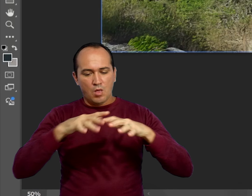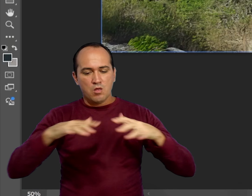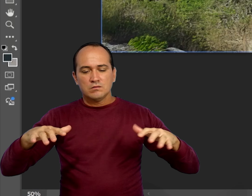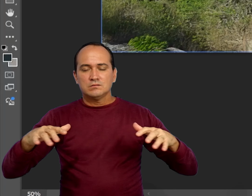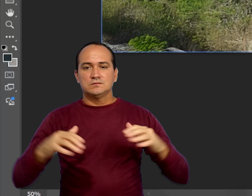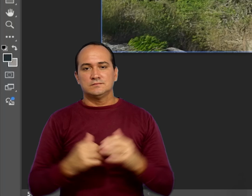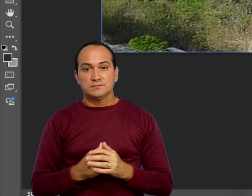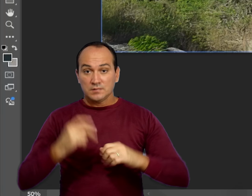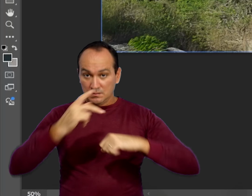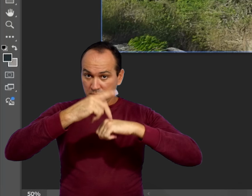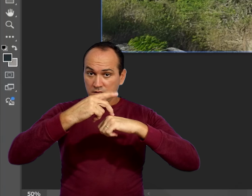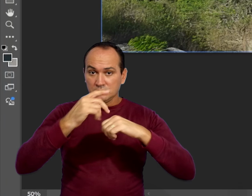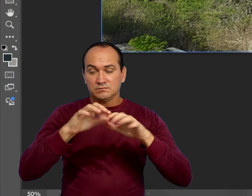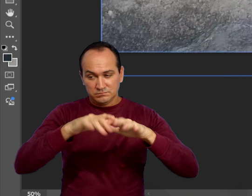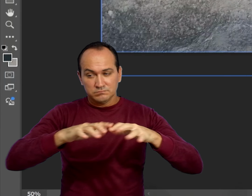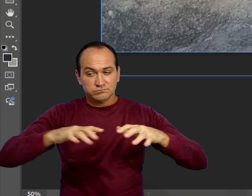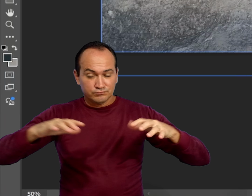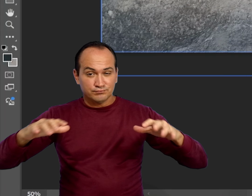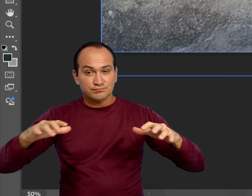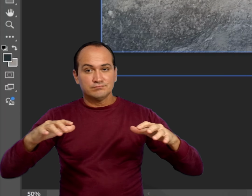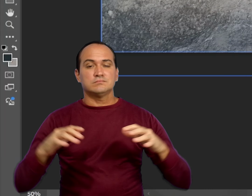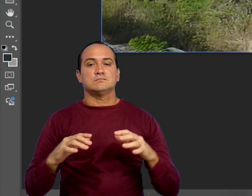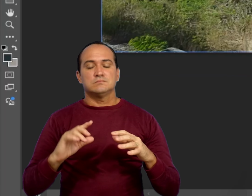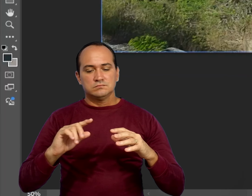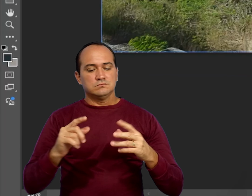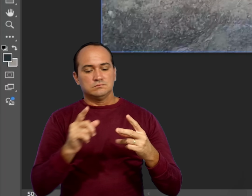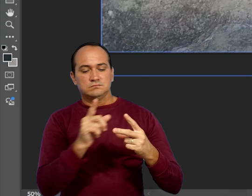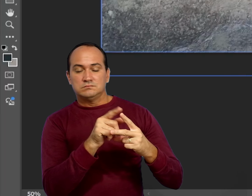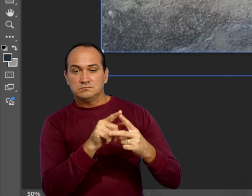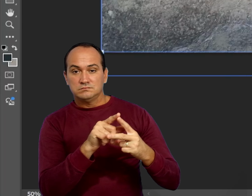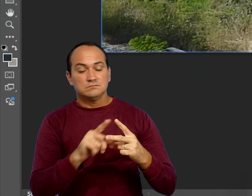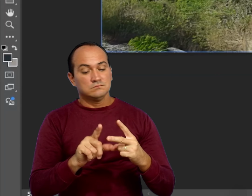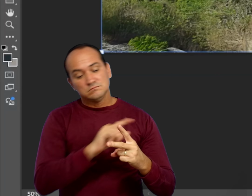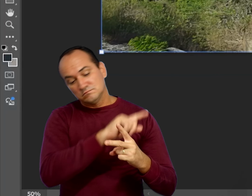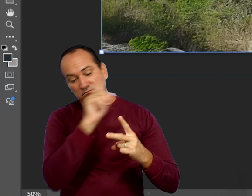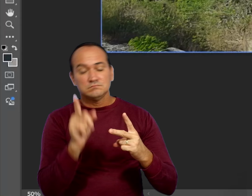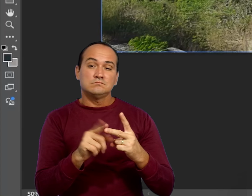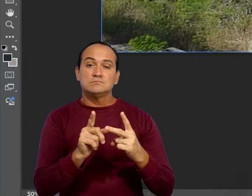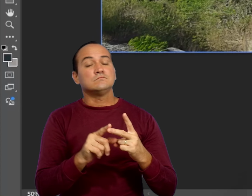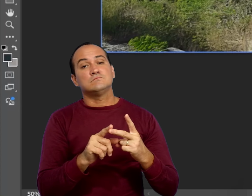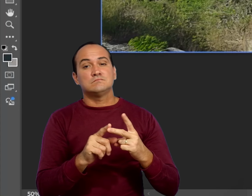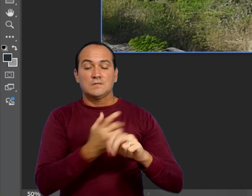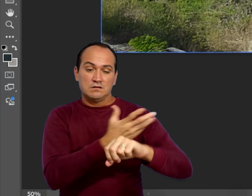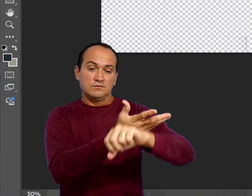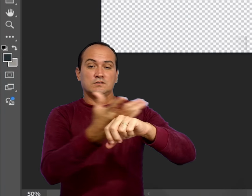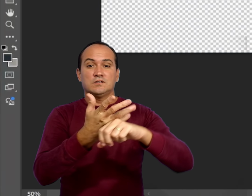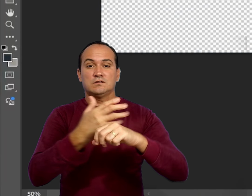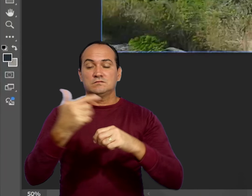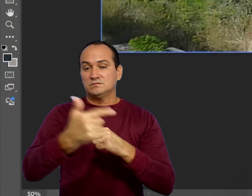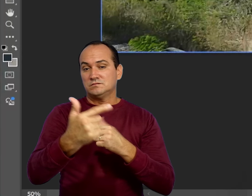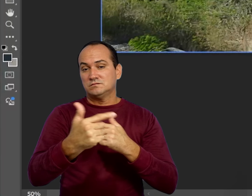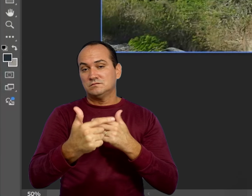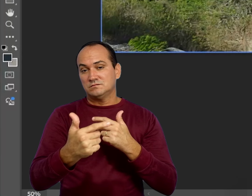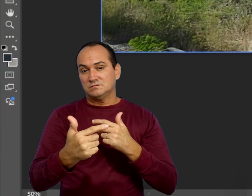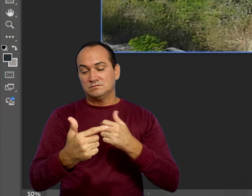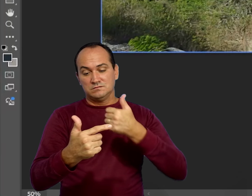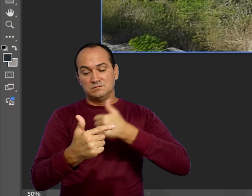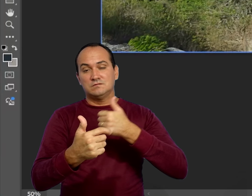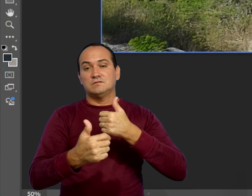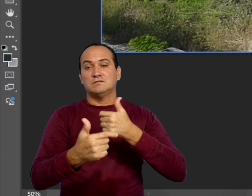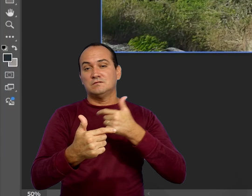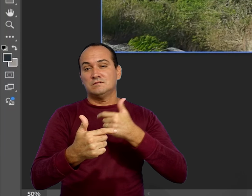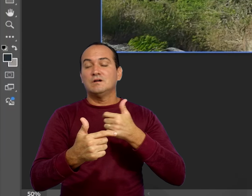tenho basicamente aqui só a rocha, né, que está aqui em primeiro plano, certo? E a vegetação que está ali em segundo